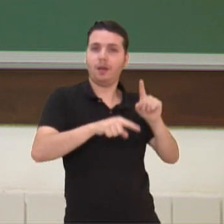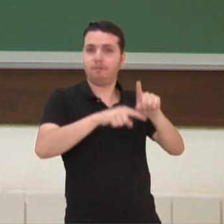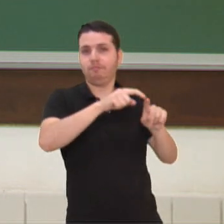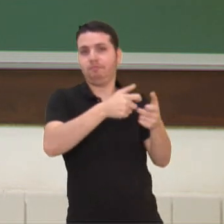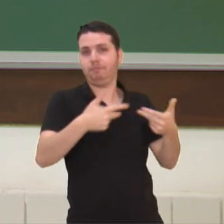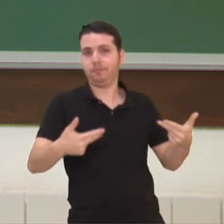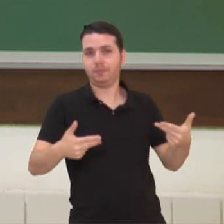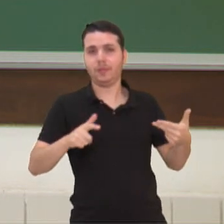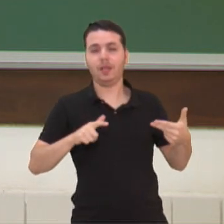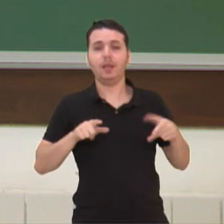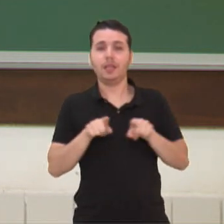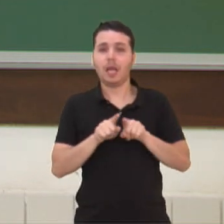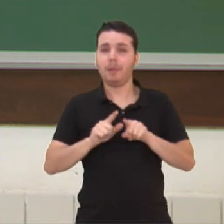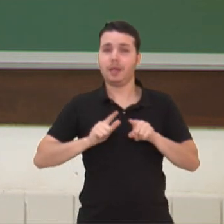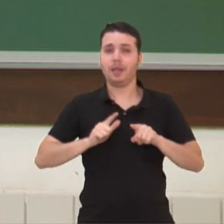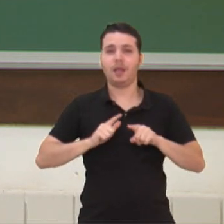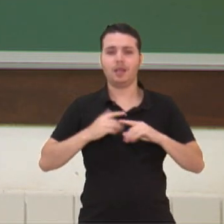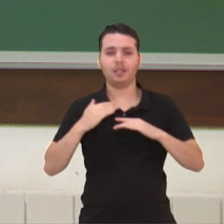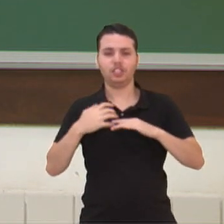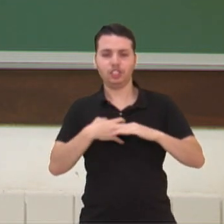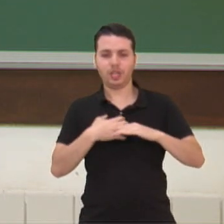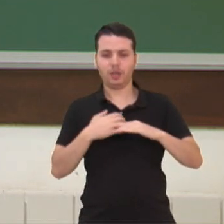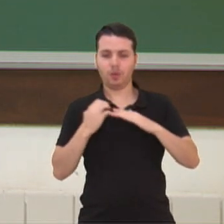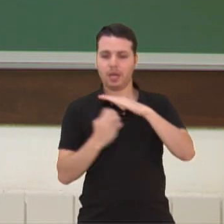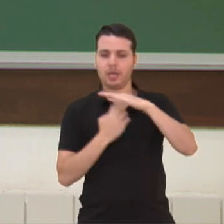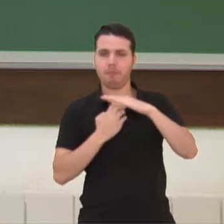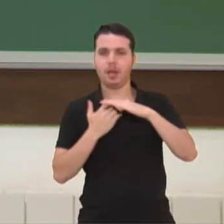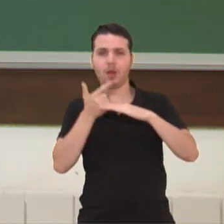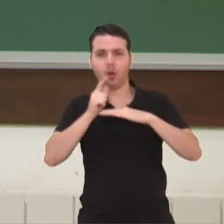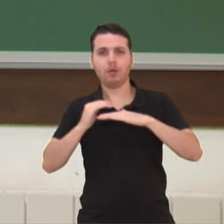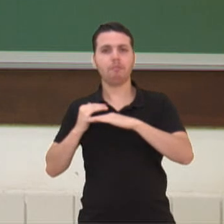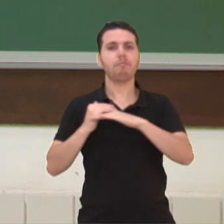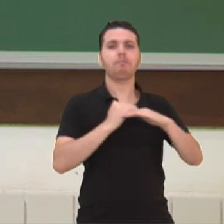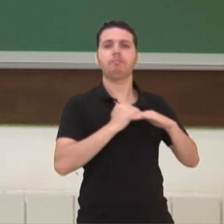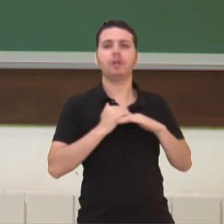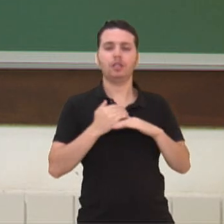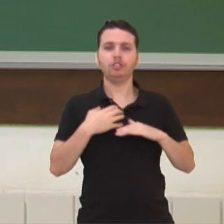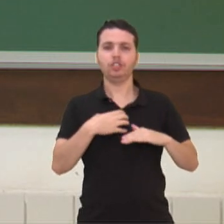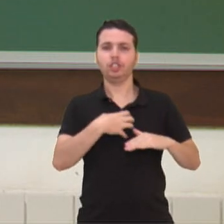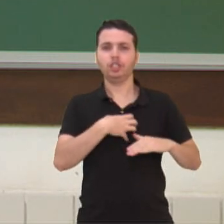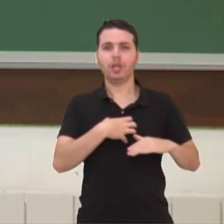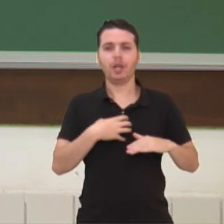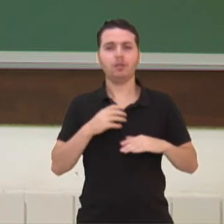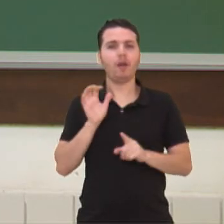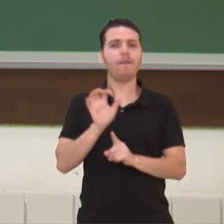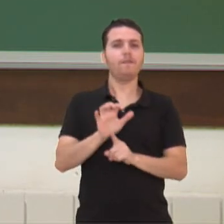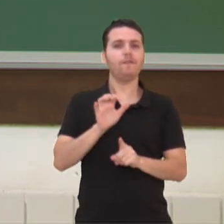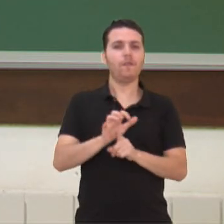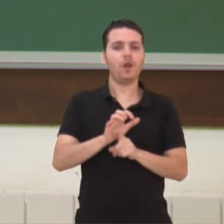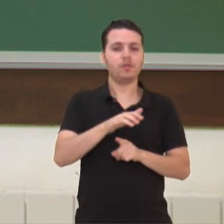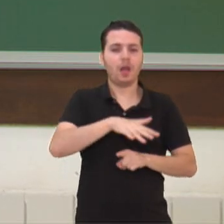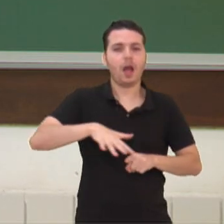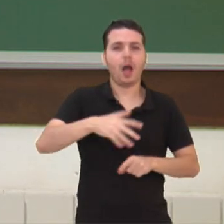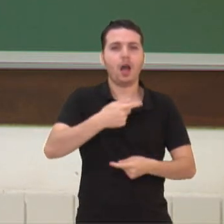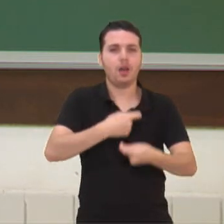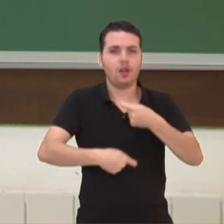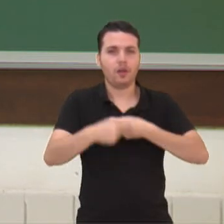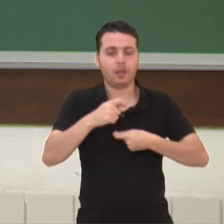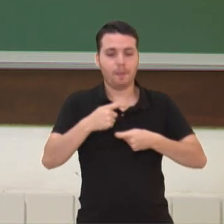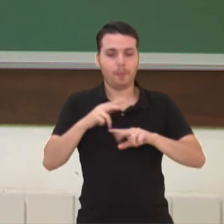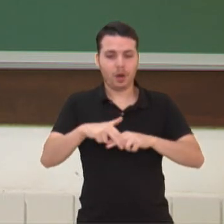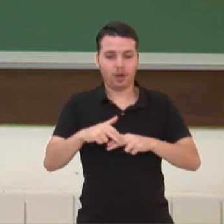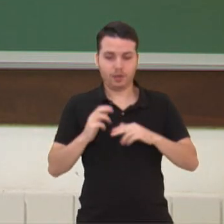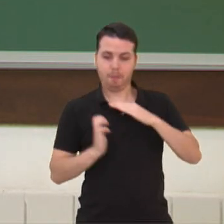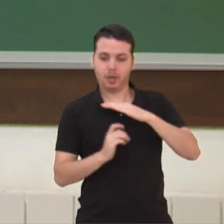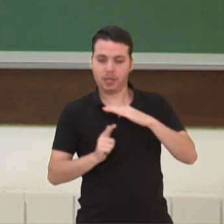homogeneização das empresas, né? Que interferem e influenciam nesses fluxos econômicos, que detêm o capital e